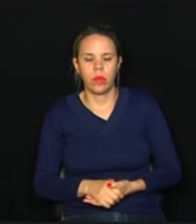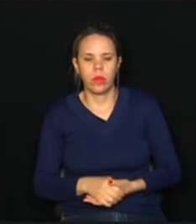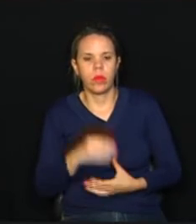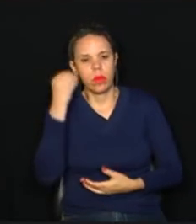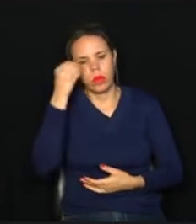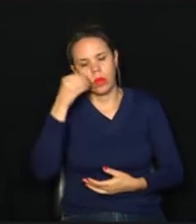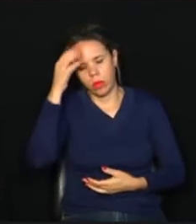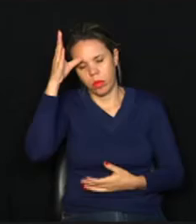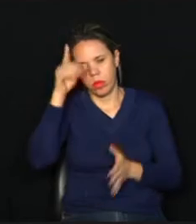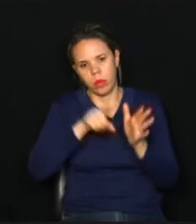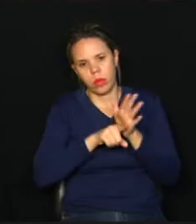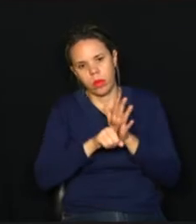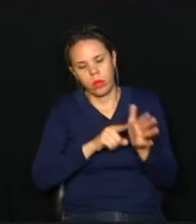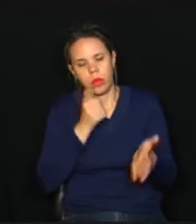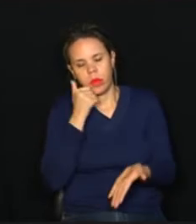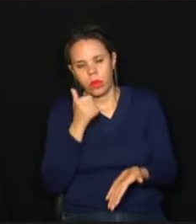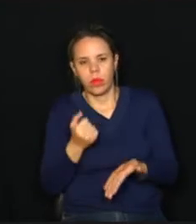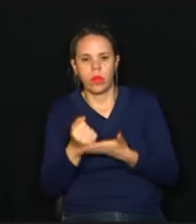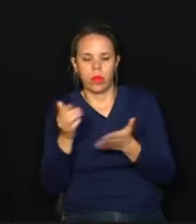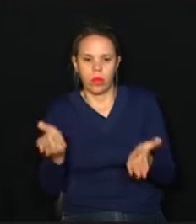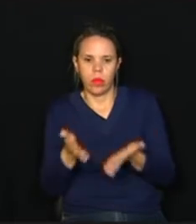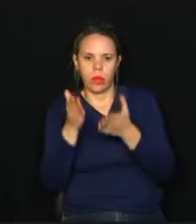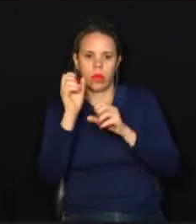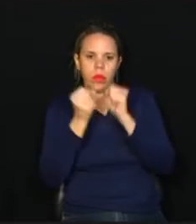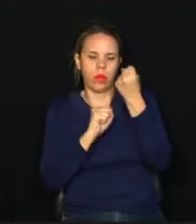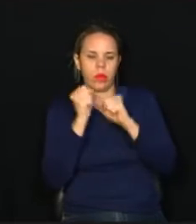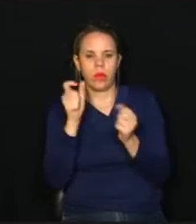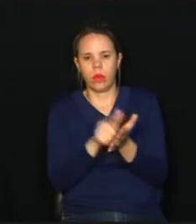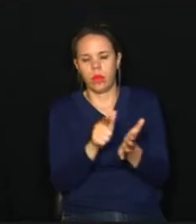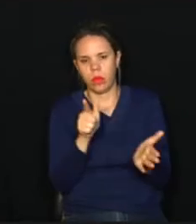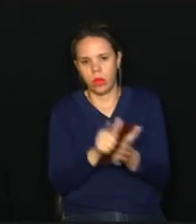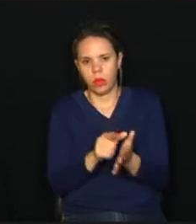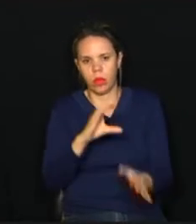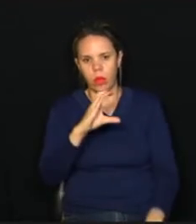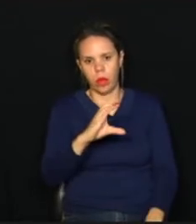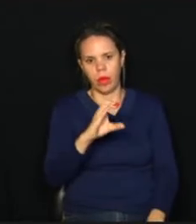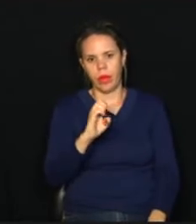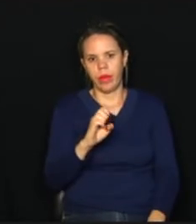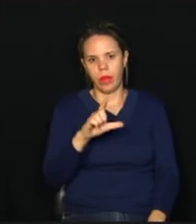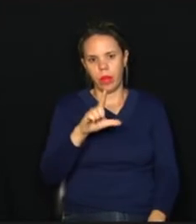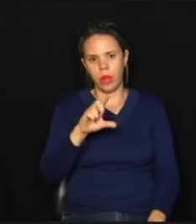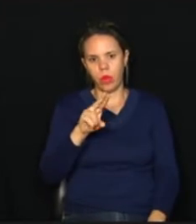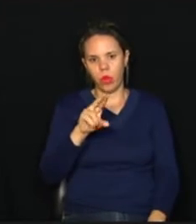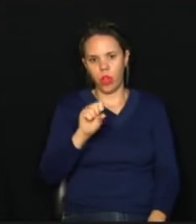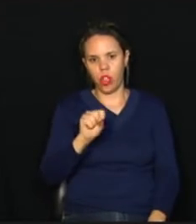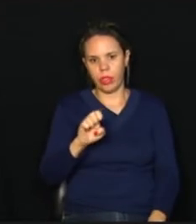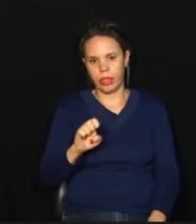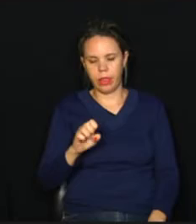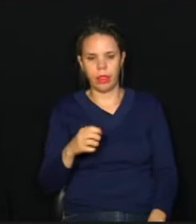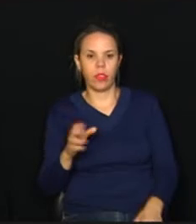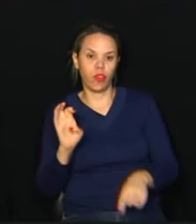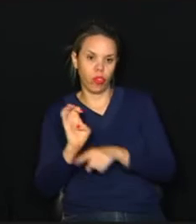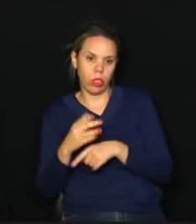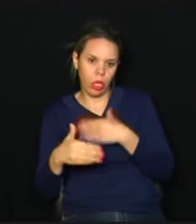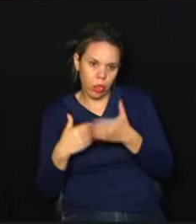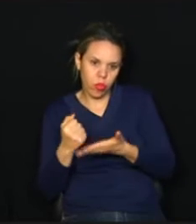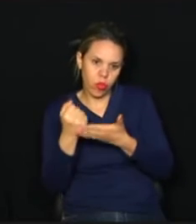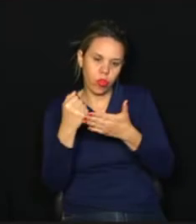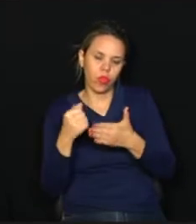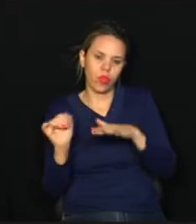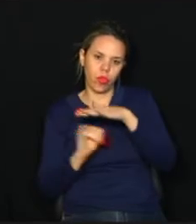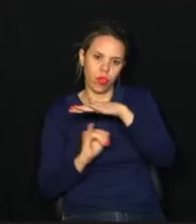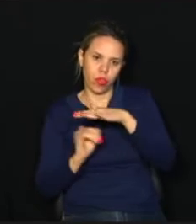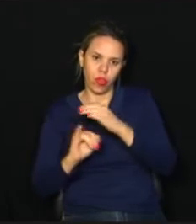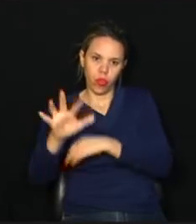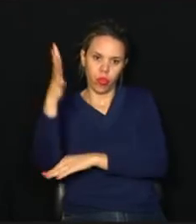conhecimento científico que orientou a indústria de papel celulose por muito tempo no Estado, que foi o que o Instituto